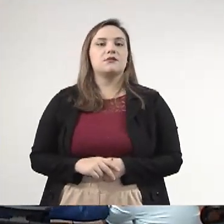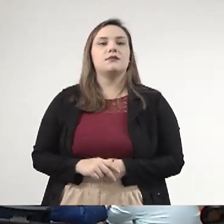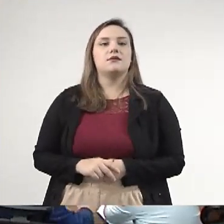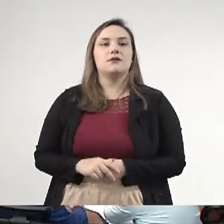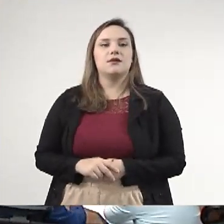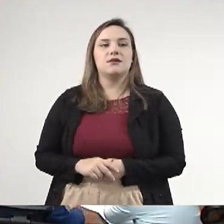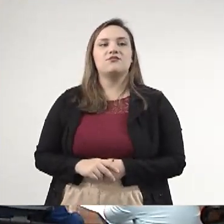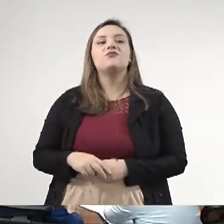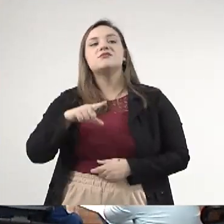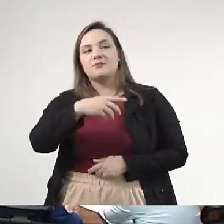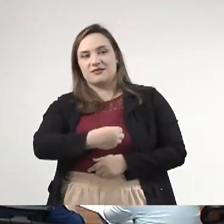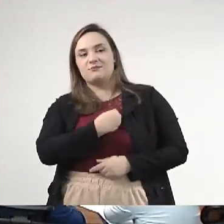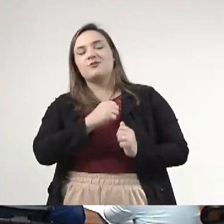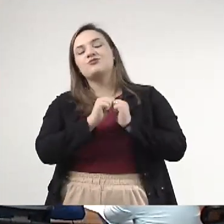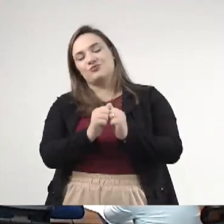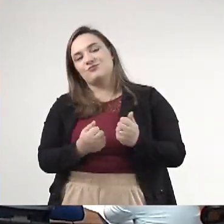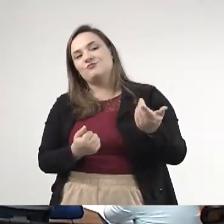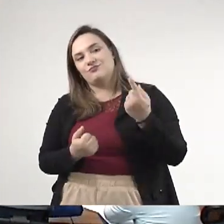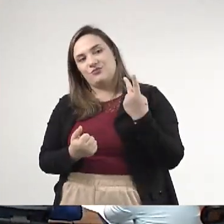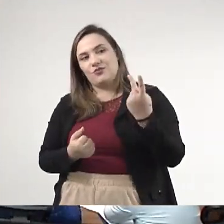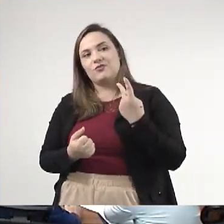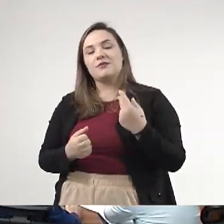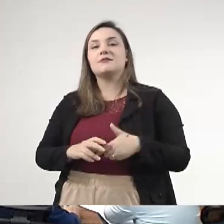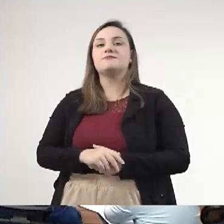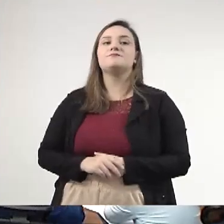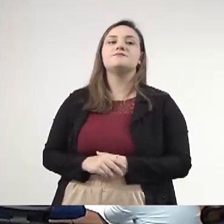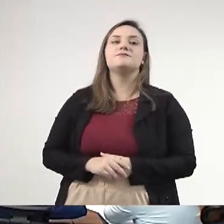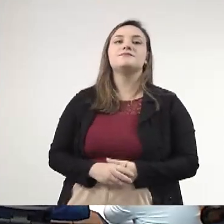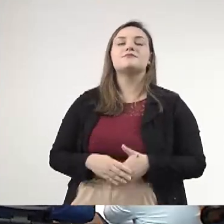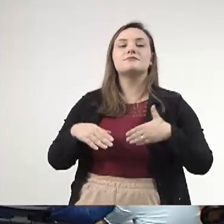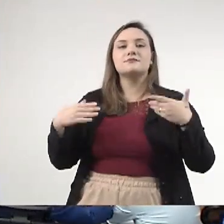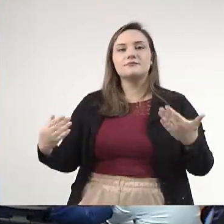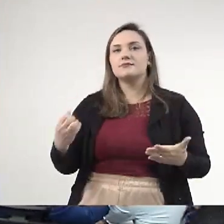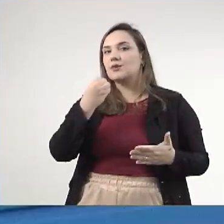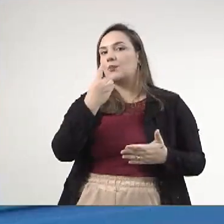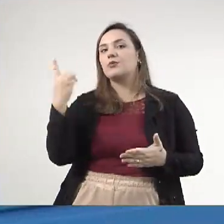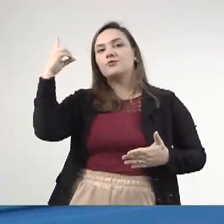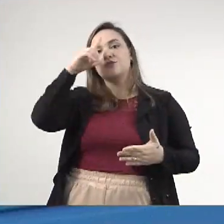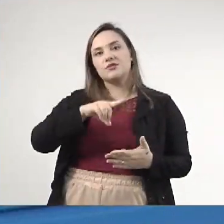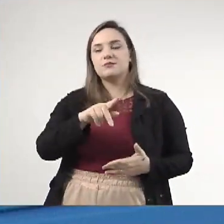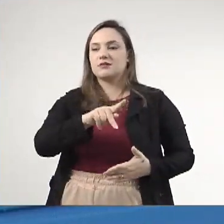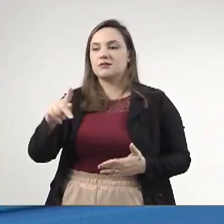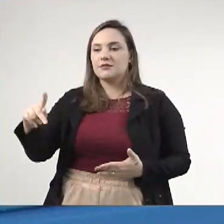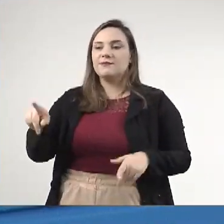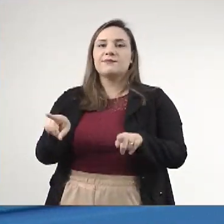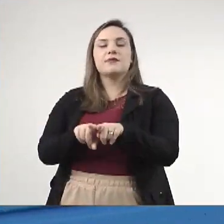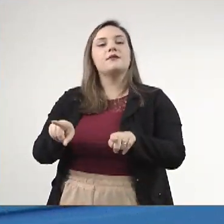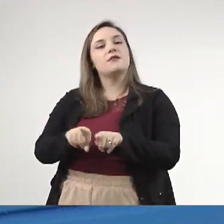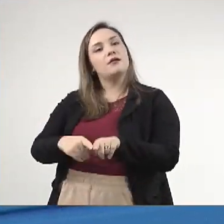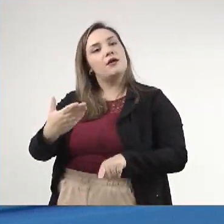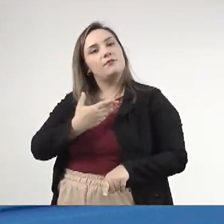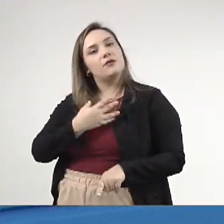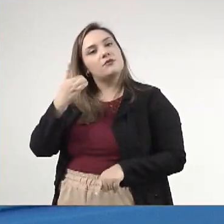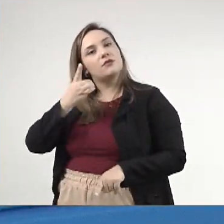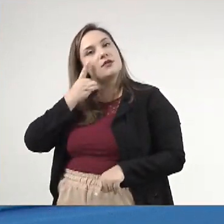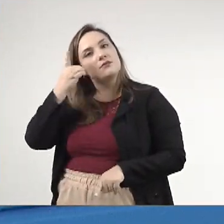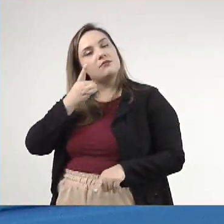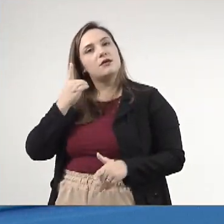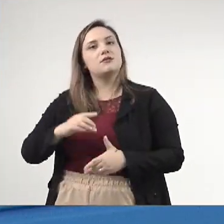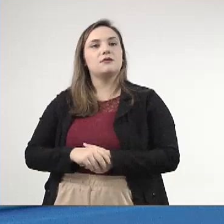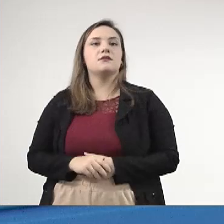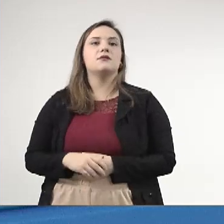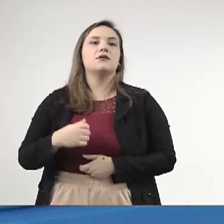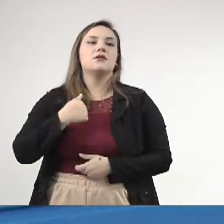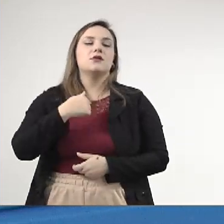O senhor faz parte dessa história, né, presidente? Bom, muito bom dia, senhor presidente, caros colegas deputados. Trago